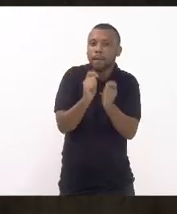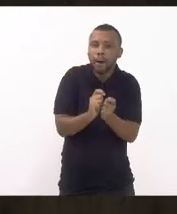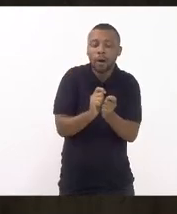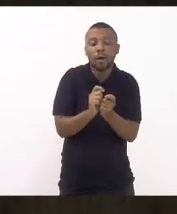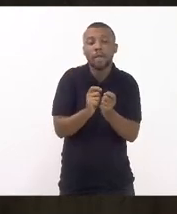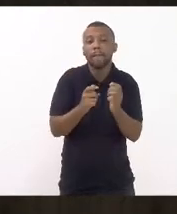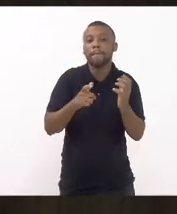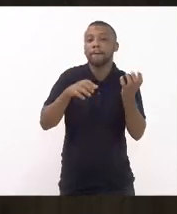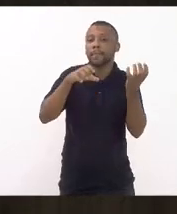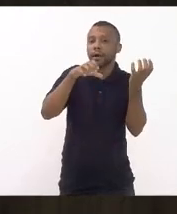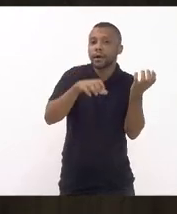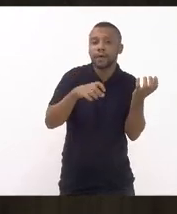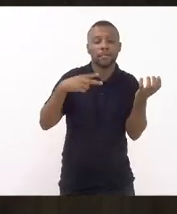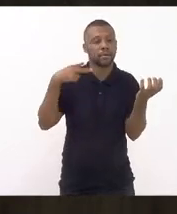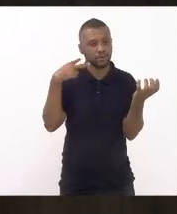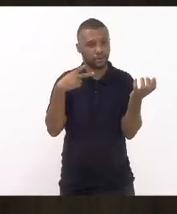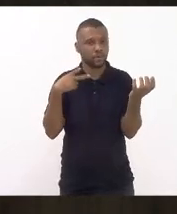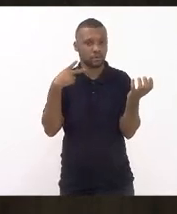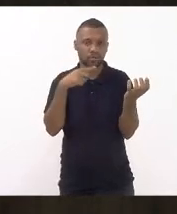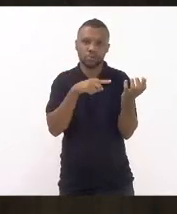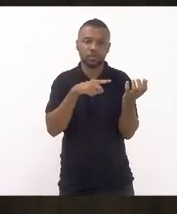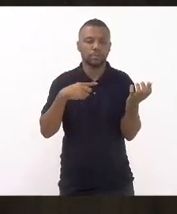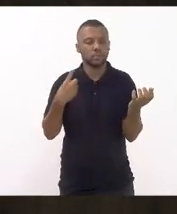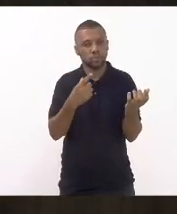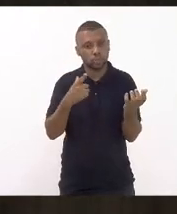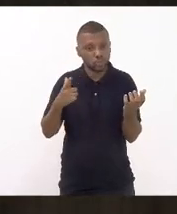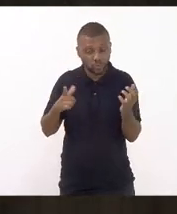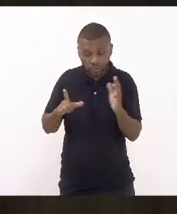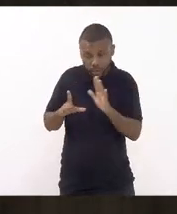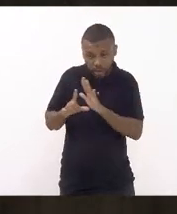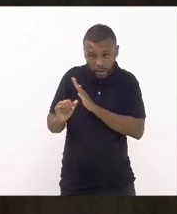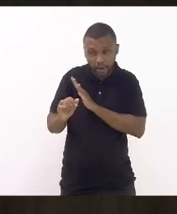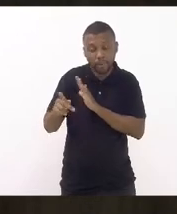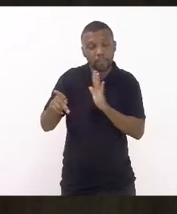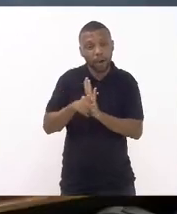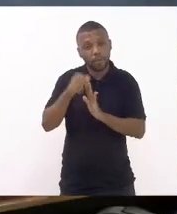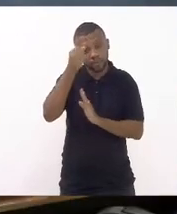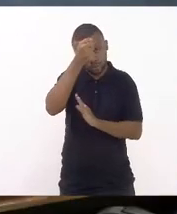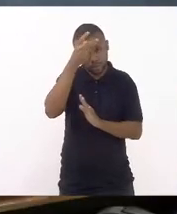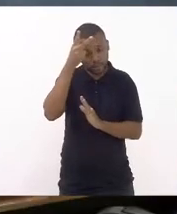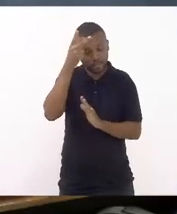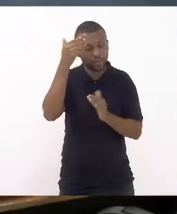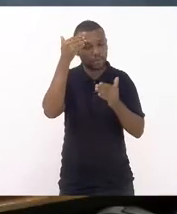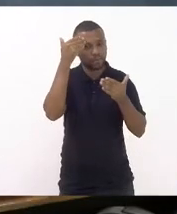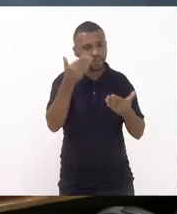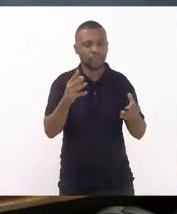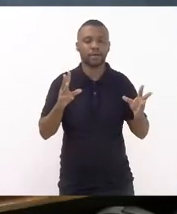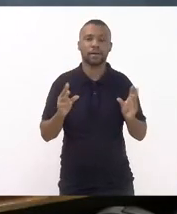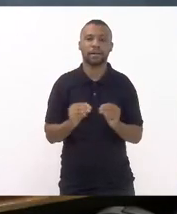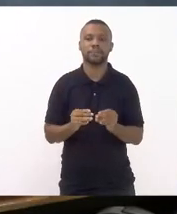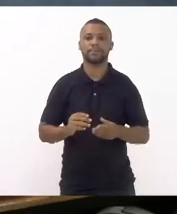de Vereadores, para também virar lei municipal. Muito obrigado, senhora presidente.